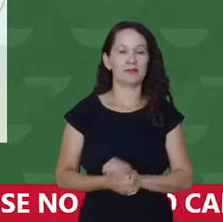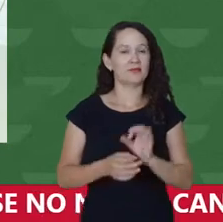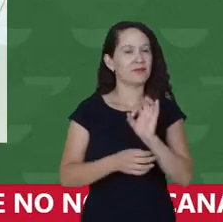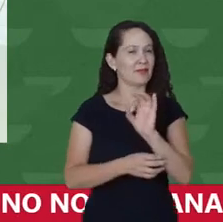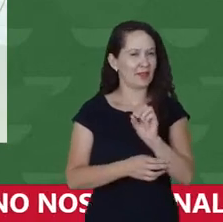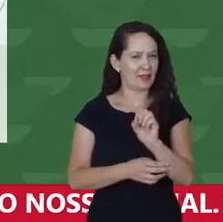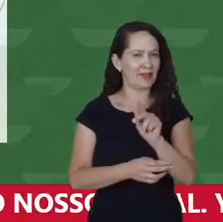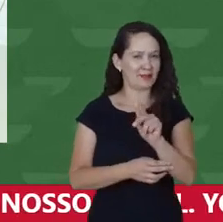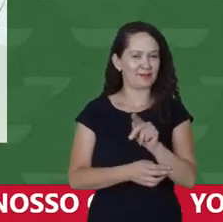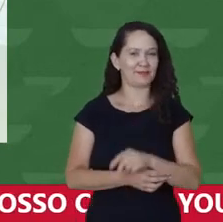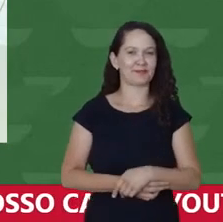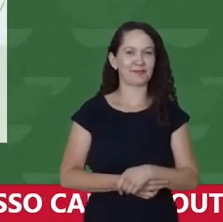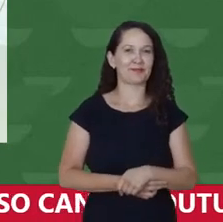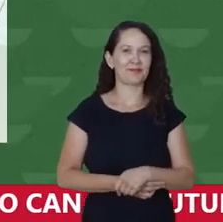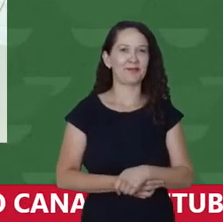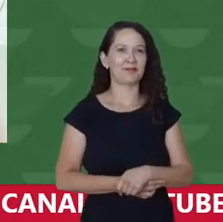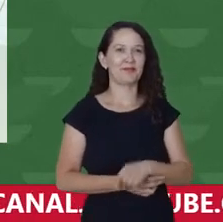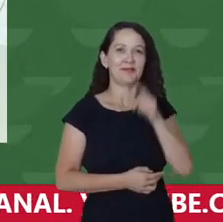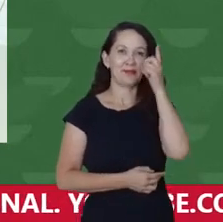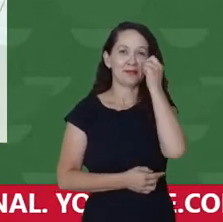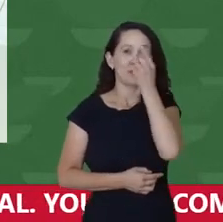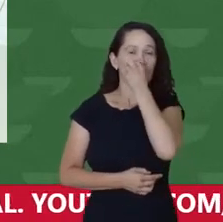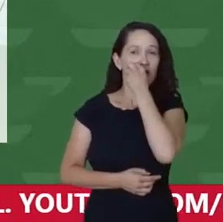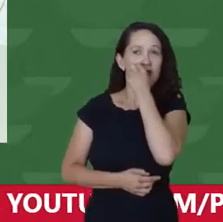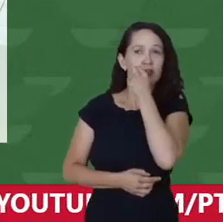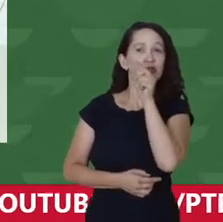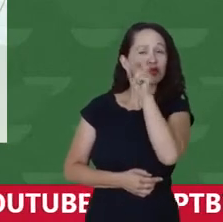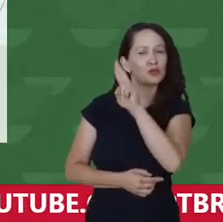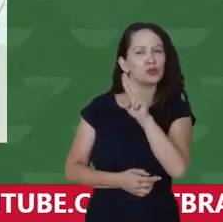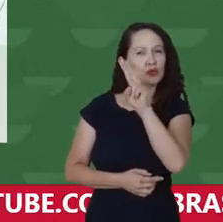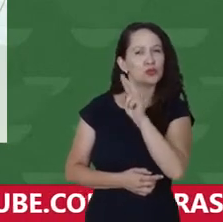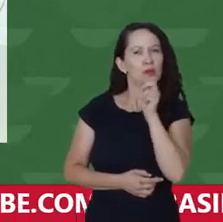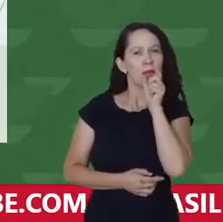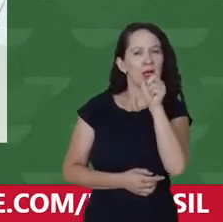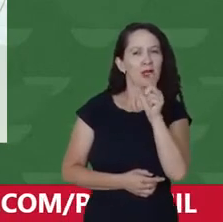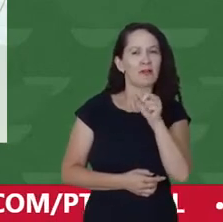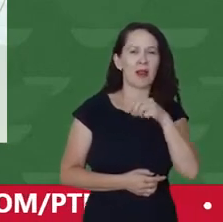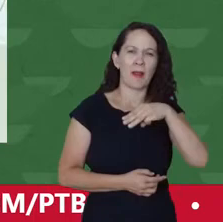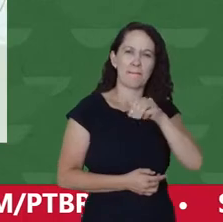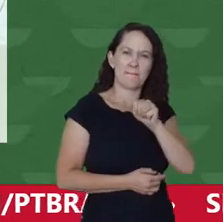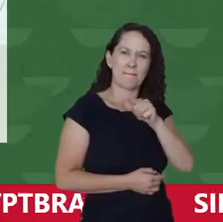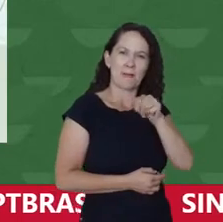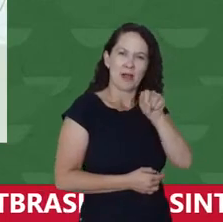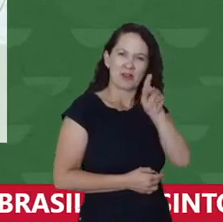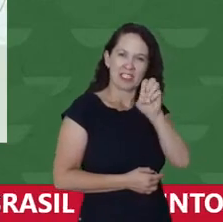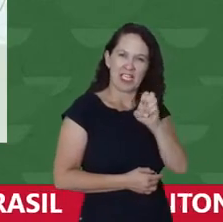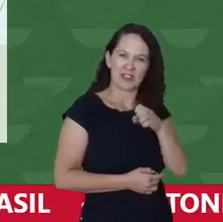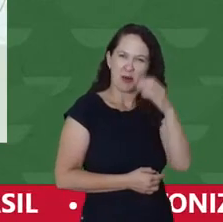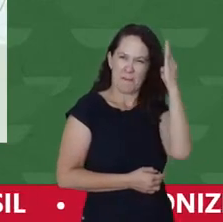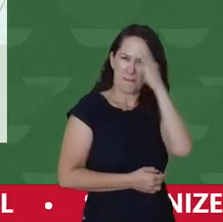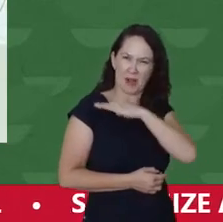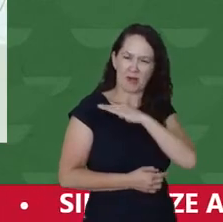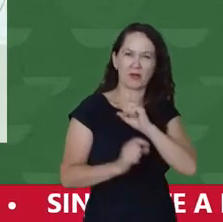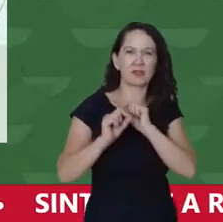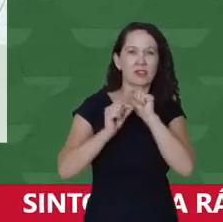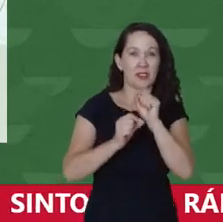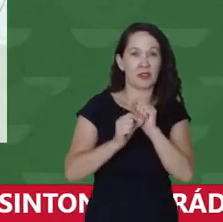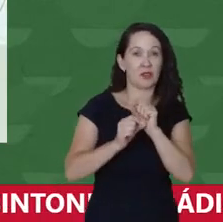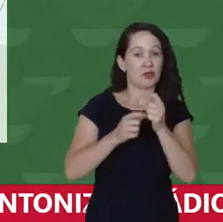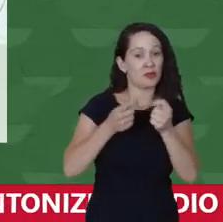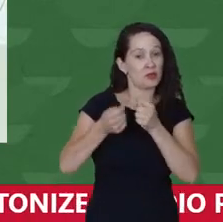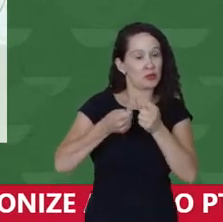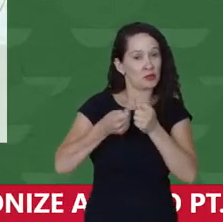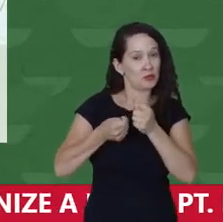Pronto. Isso. Líder, bom gasto, você usou o termo maldades e usou bem. Quando o Paulo